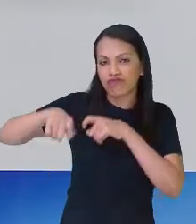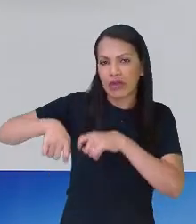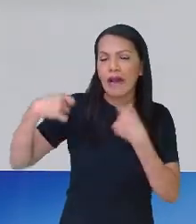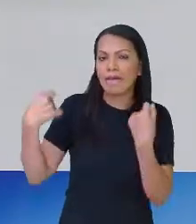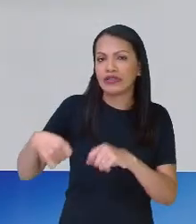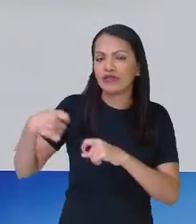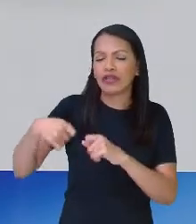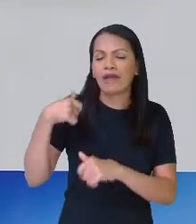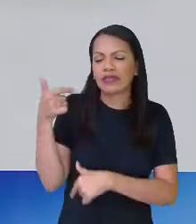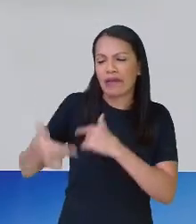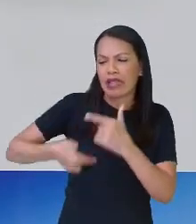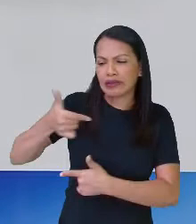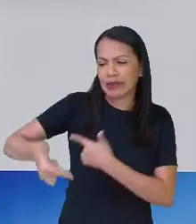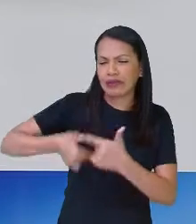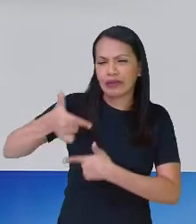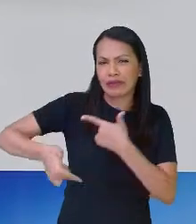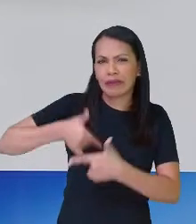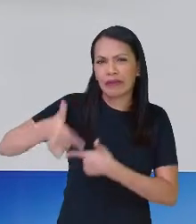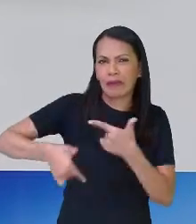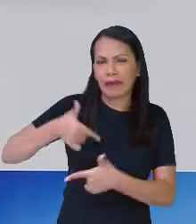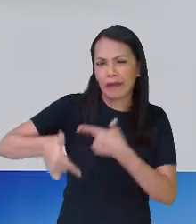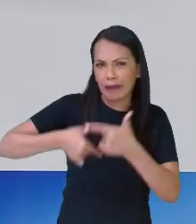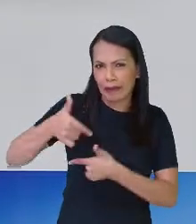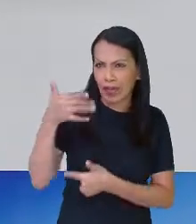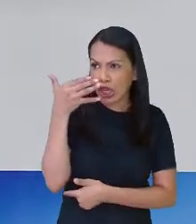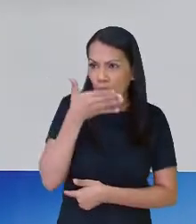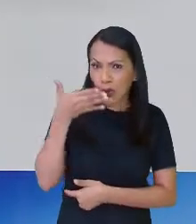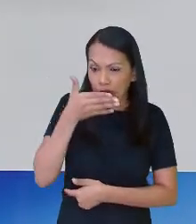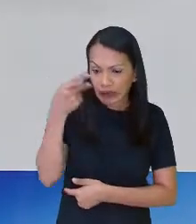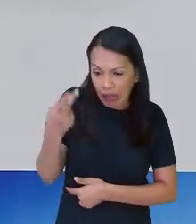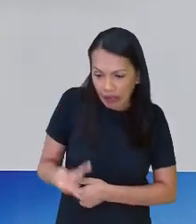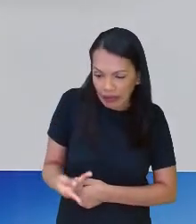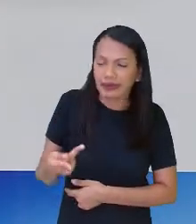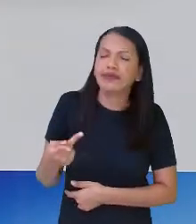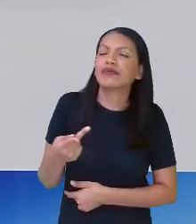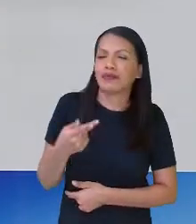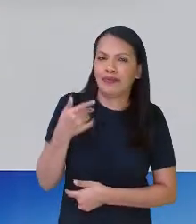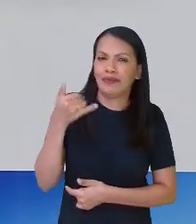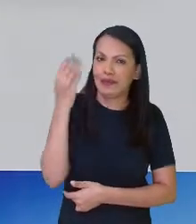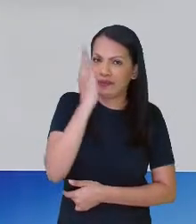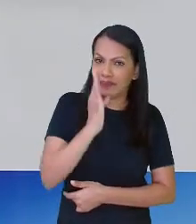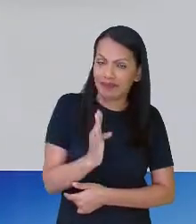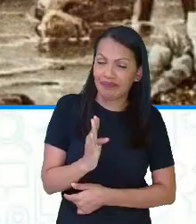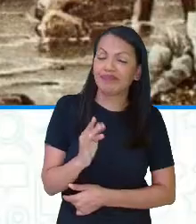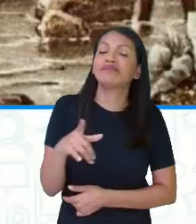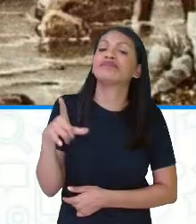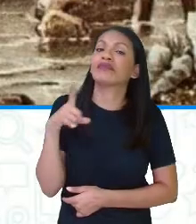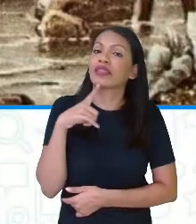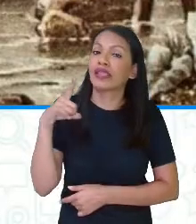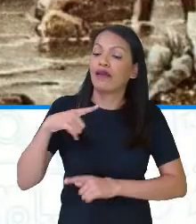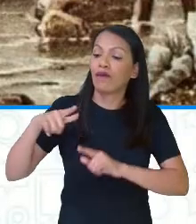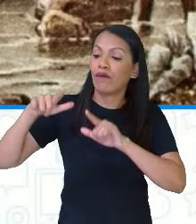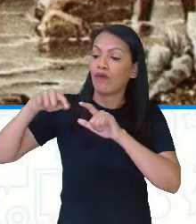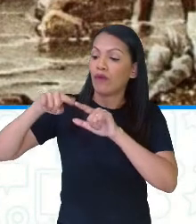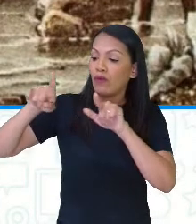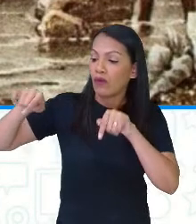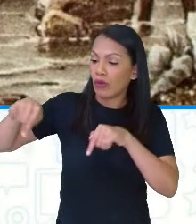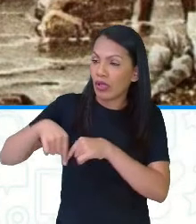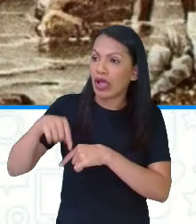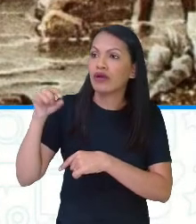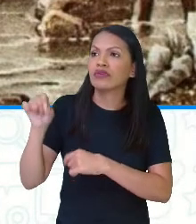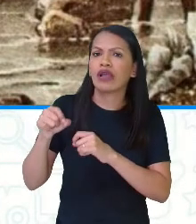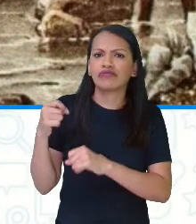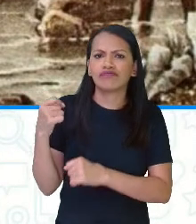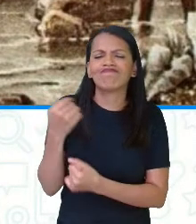obra para produzir ali aquela cana-de-açúcar que a gente tinha muito aqui no Brasil. Então, esses lugares se transformaram em centros